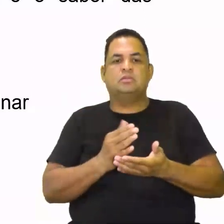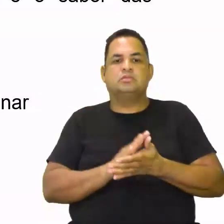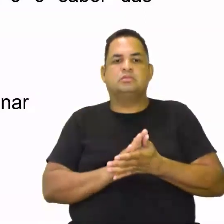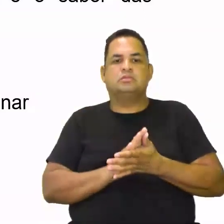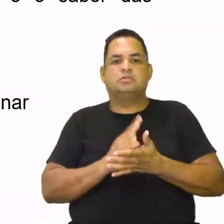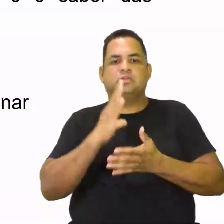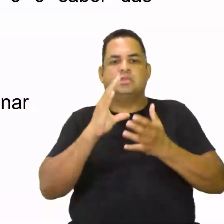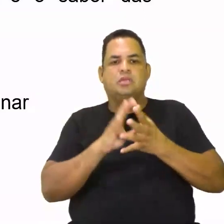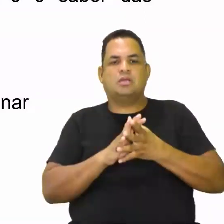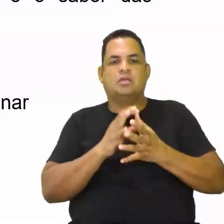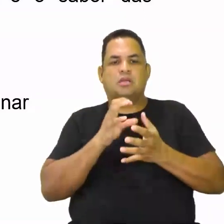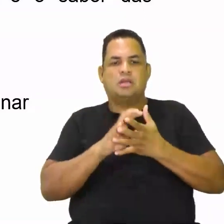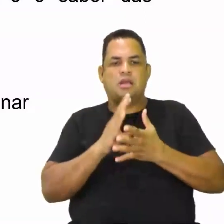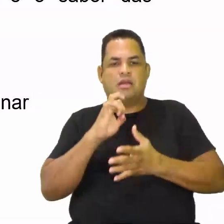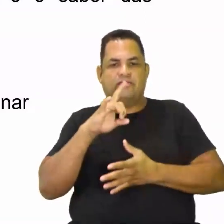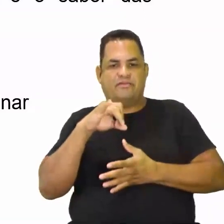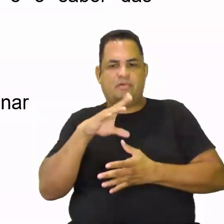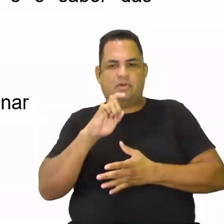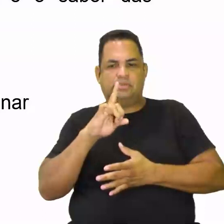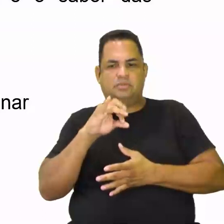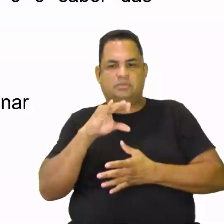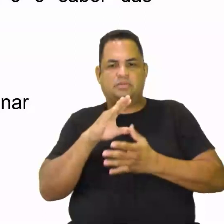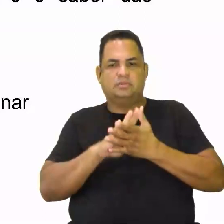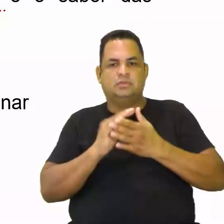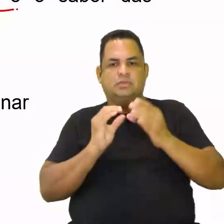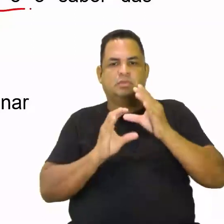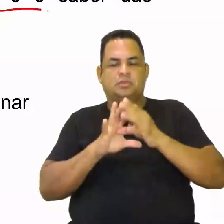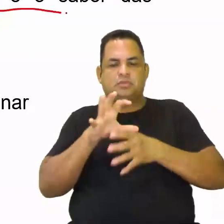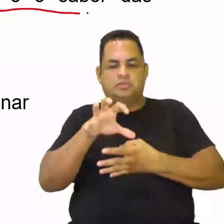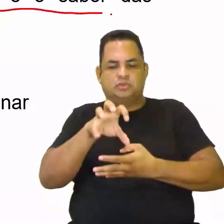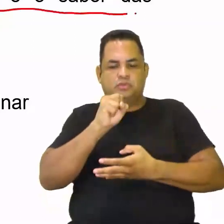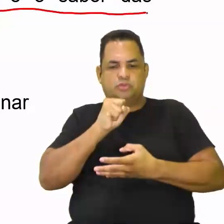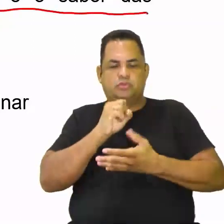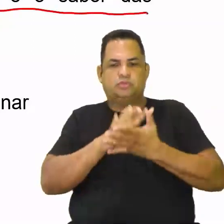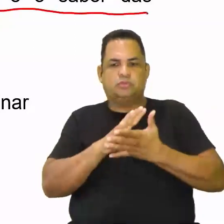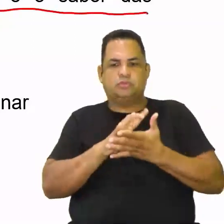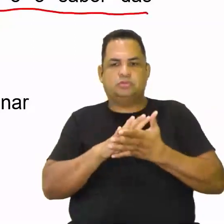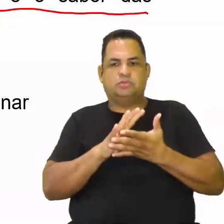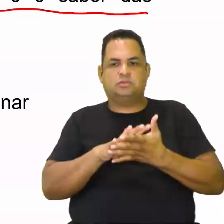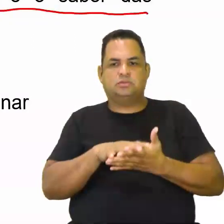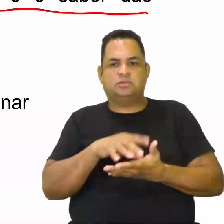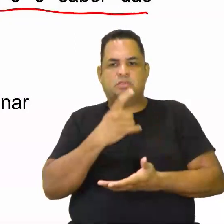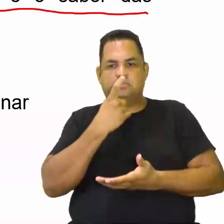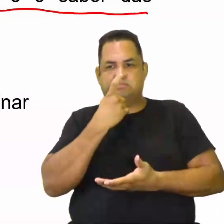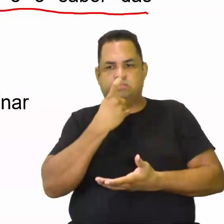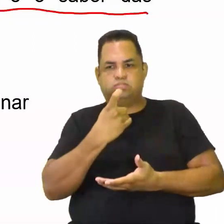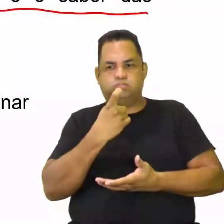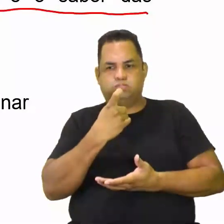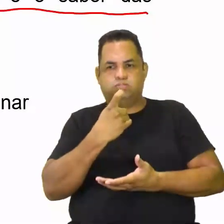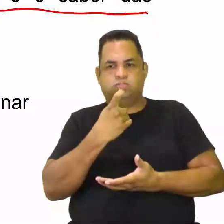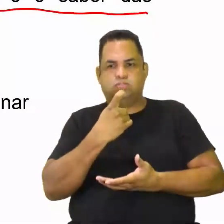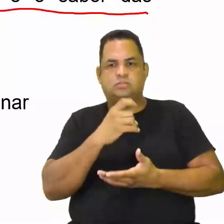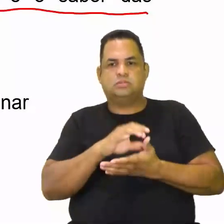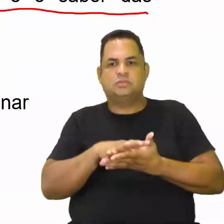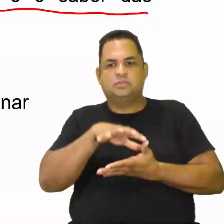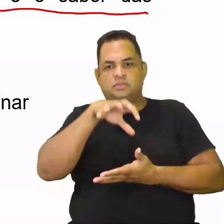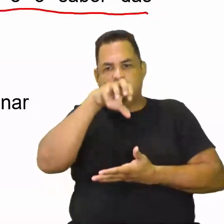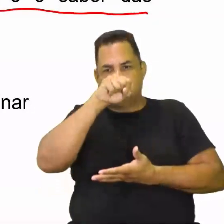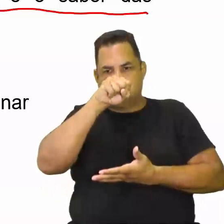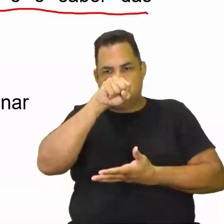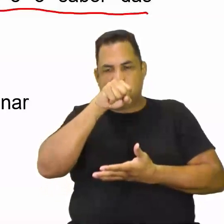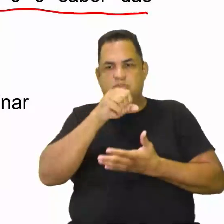o carvão ativado ele retira o odor e o sabor das substâncias químicas utilizadas.